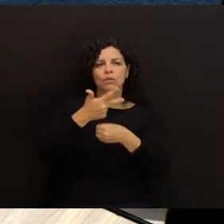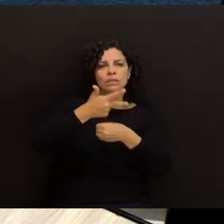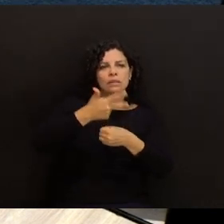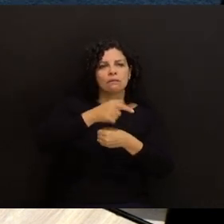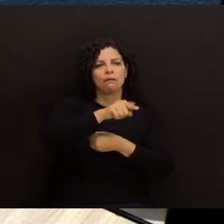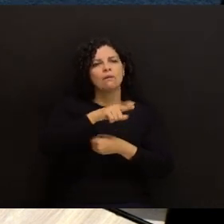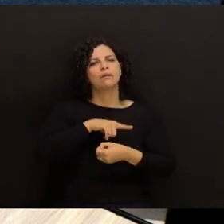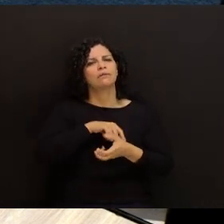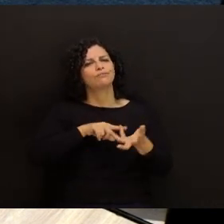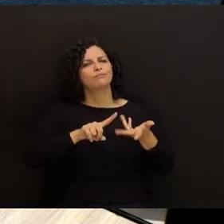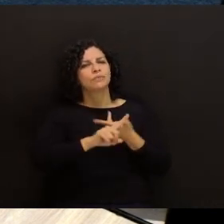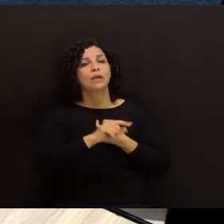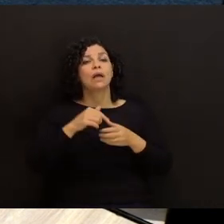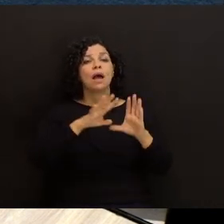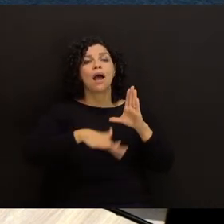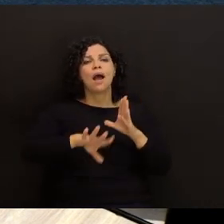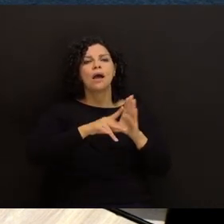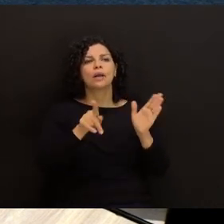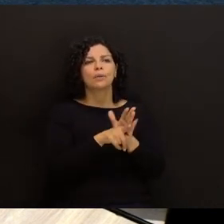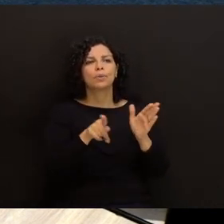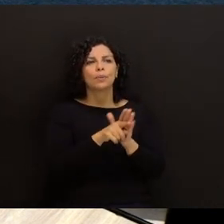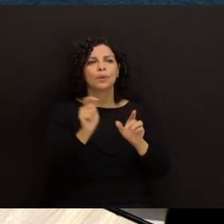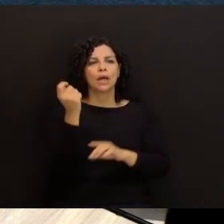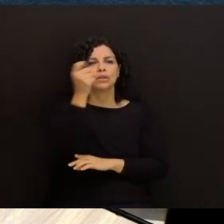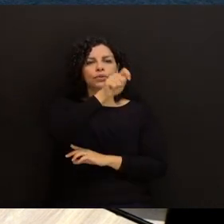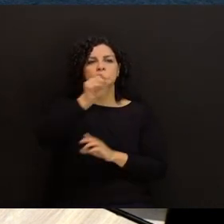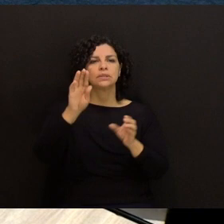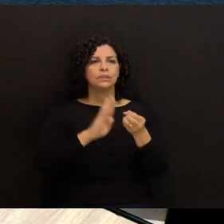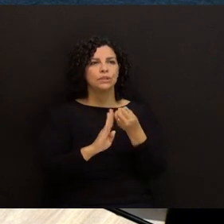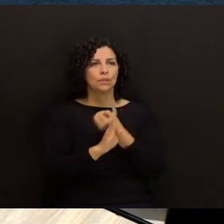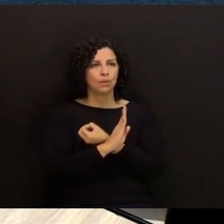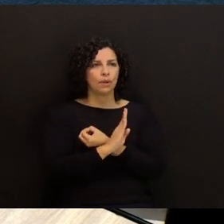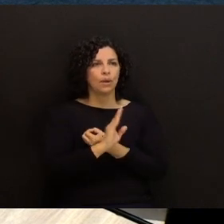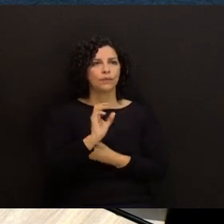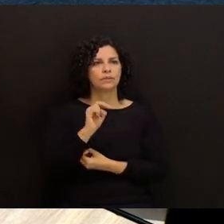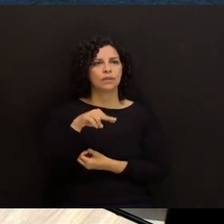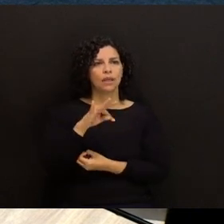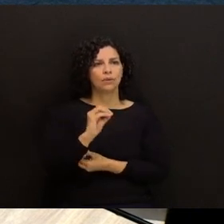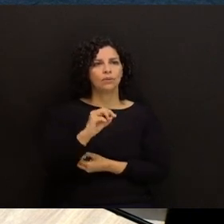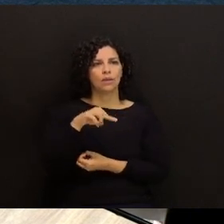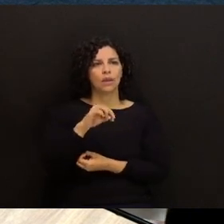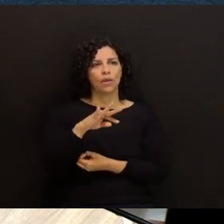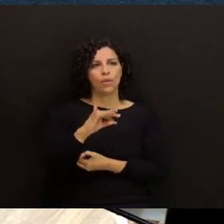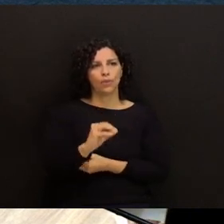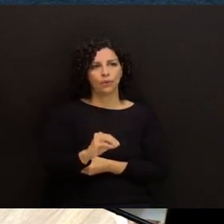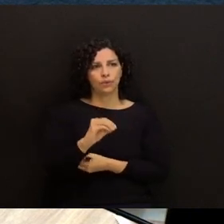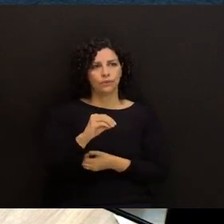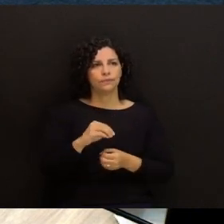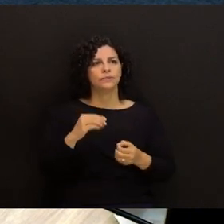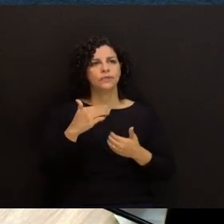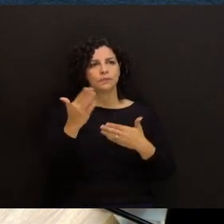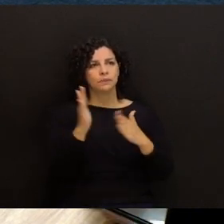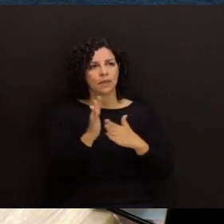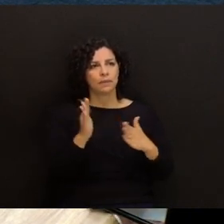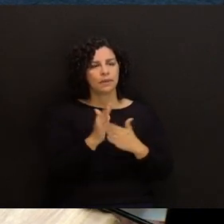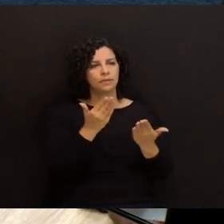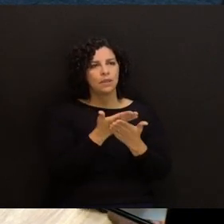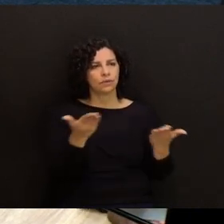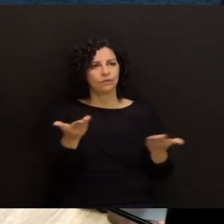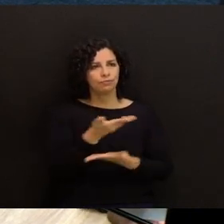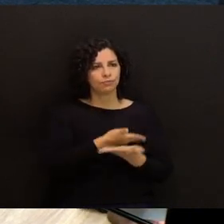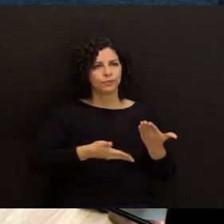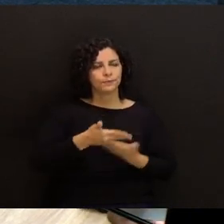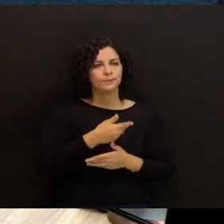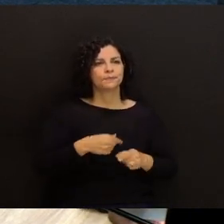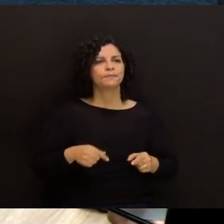e vai ser o futuro espaço ele também da associação de moradores do bairro Santo Antônio então parabenizo ali a todos os envolvidos